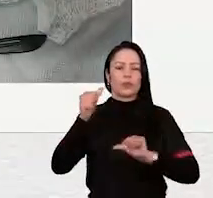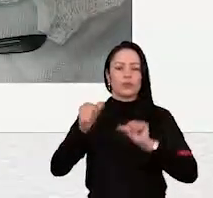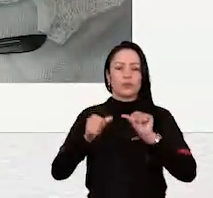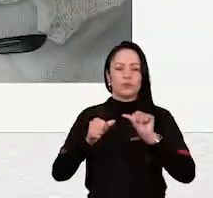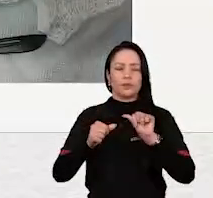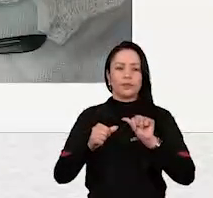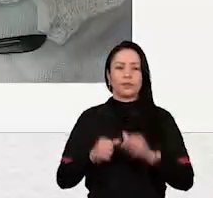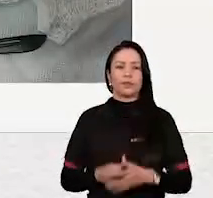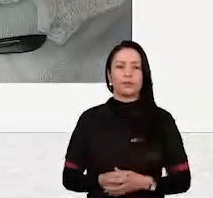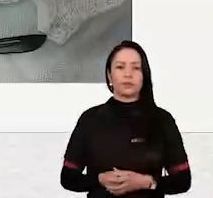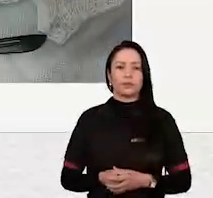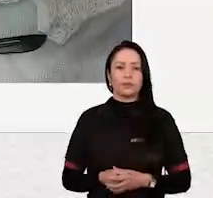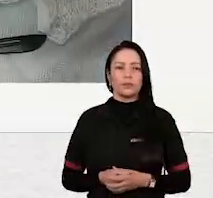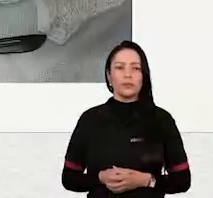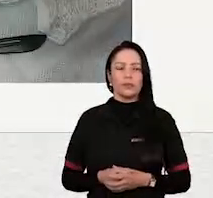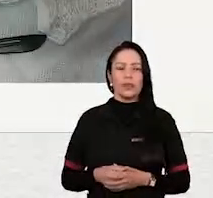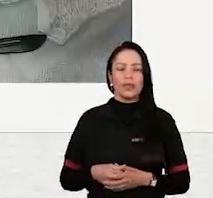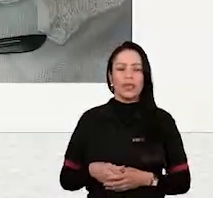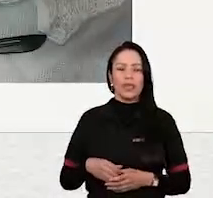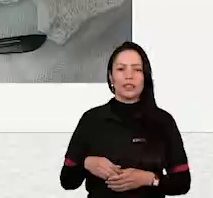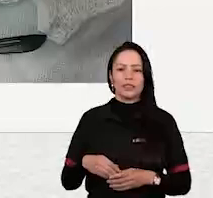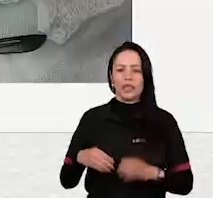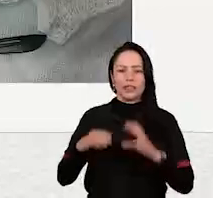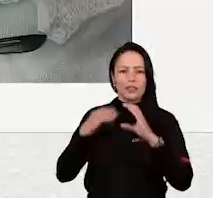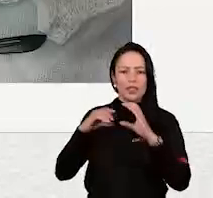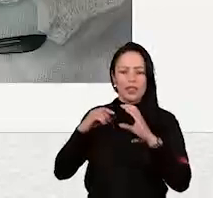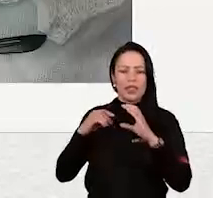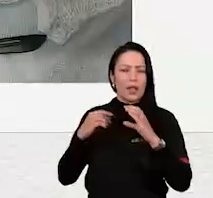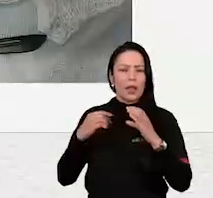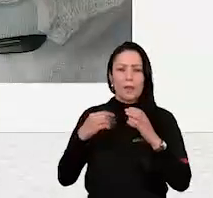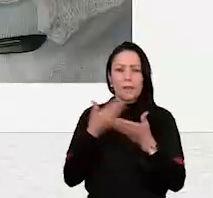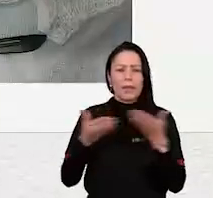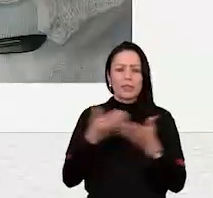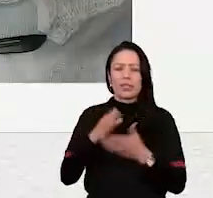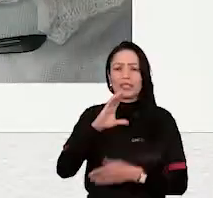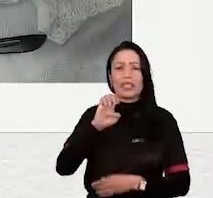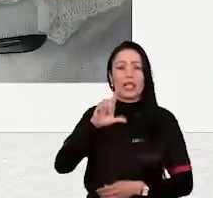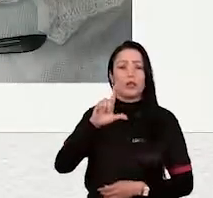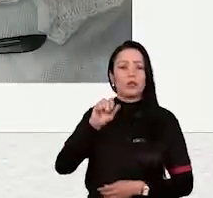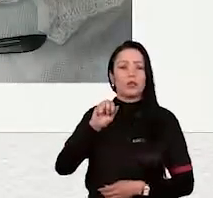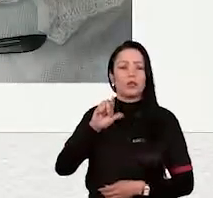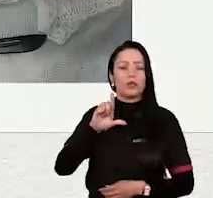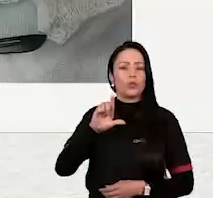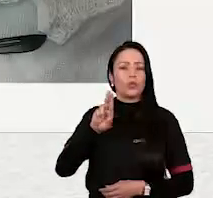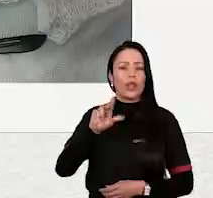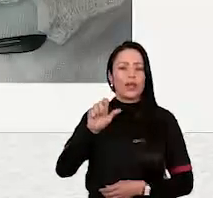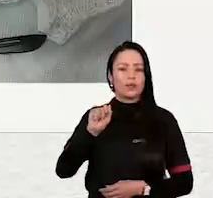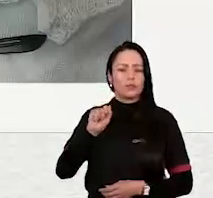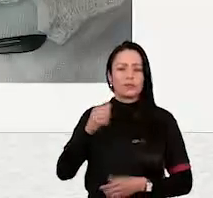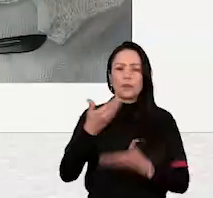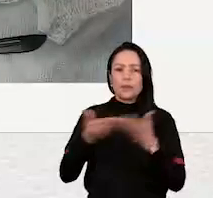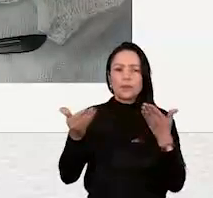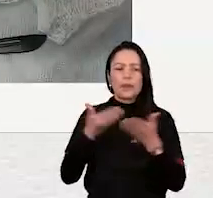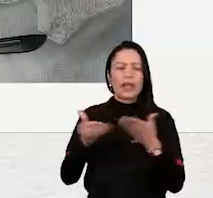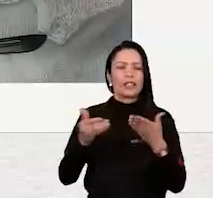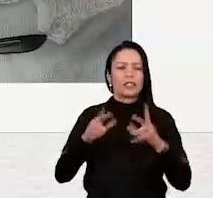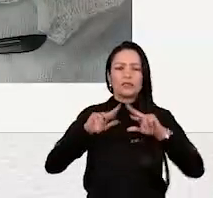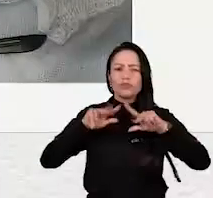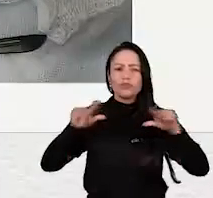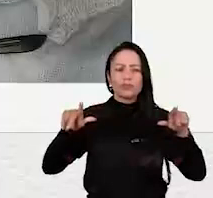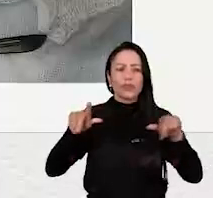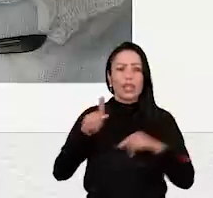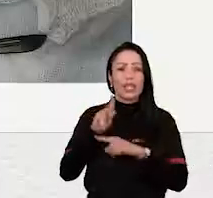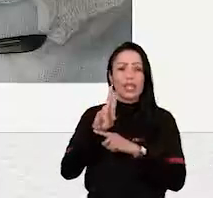né? Porque a célula se perde de alguma maneira pela conformação do PUG, pela pressão negativa, por tudo que a gente comentou, e essa